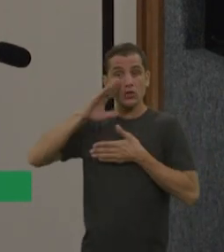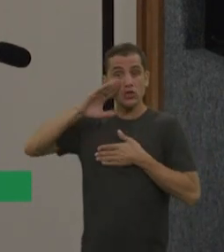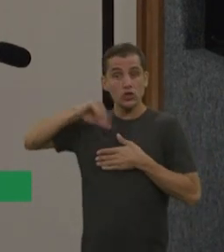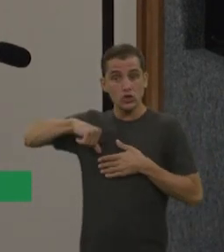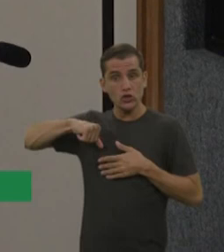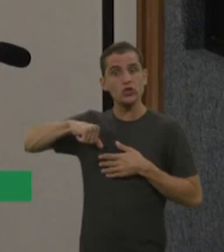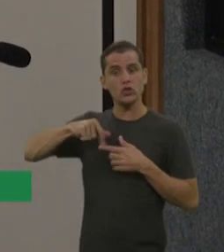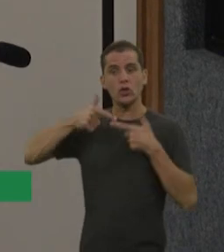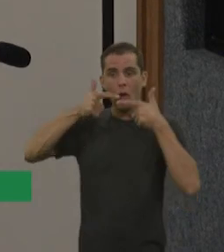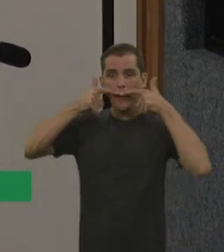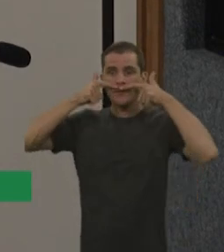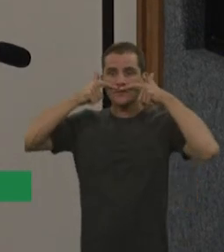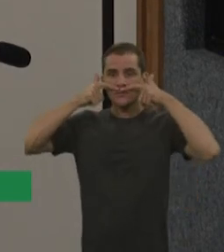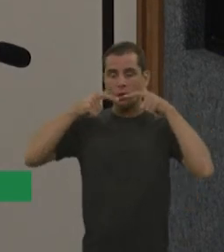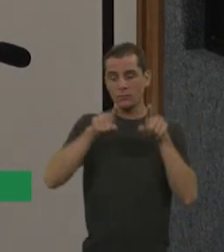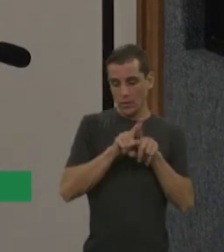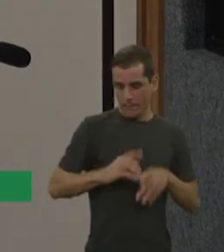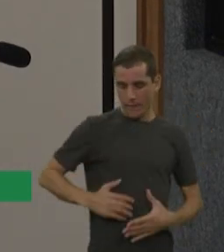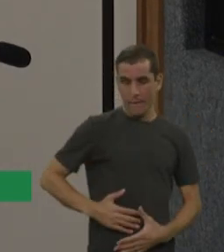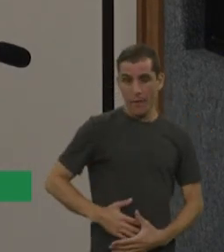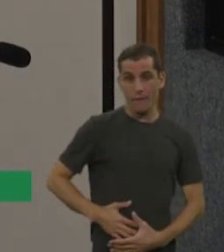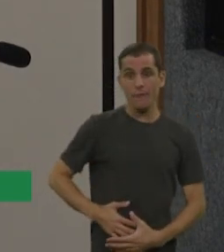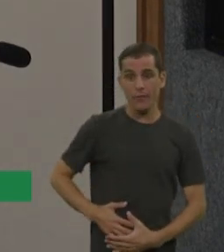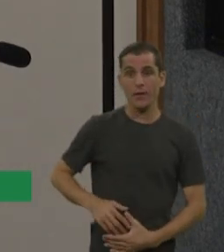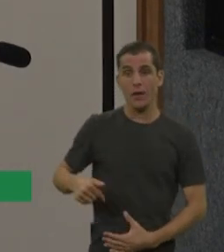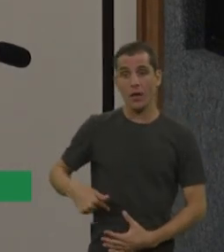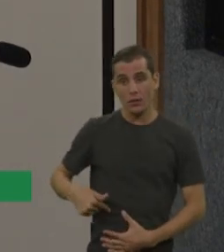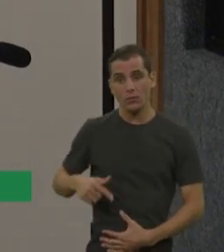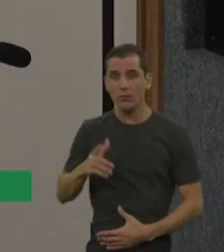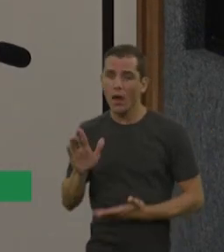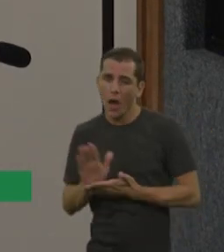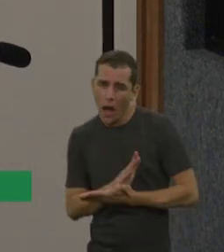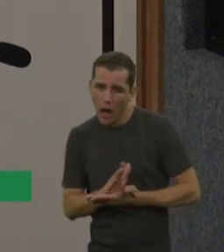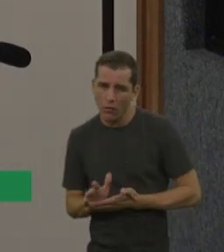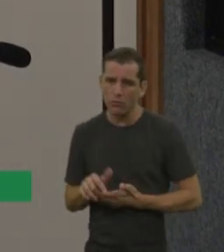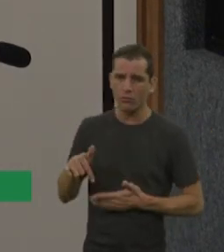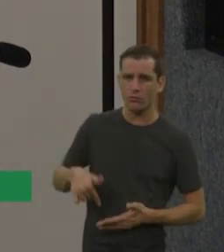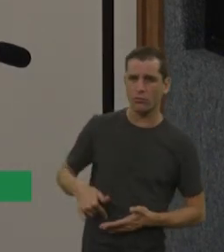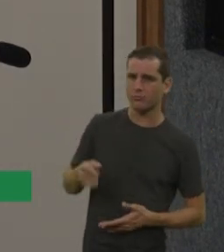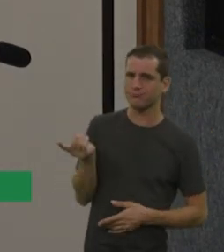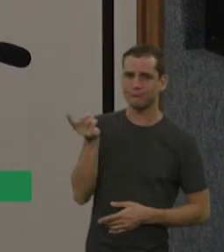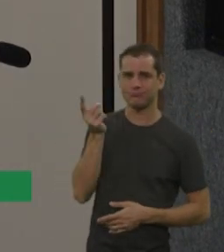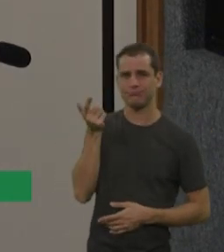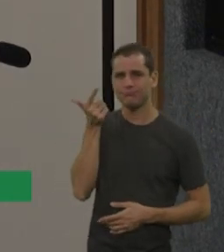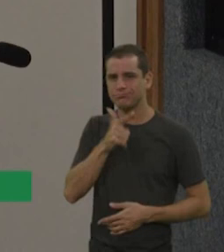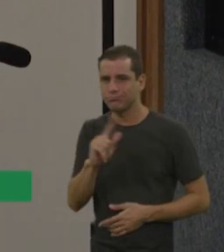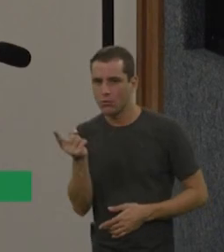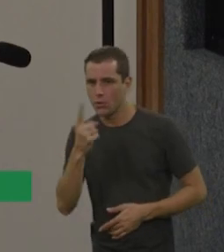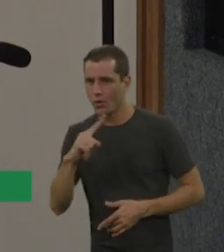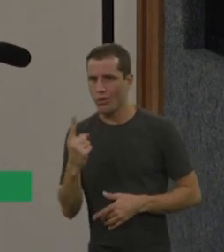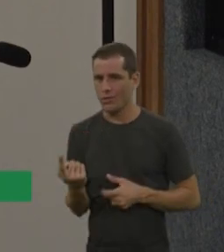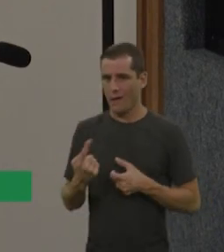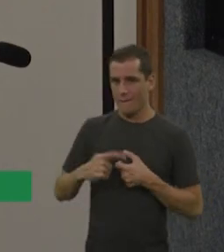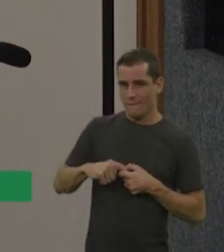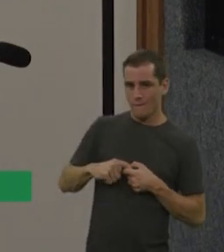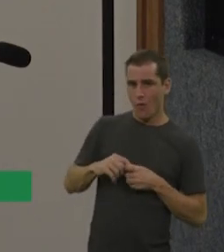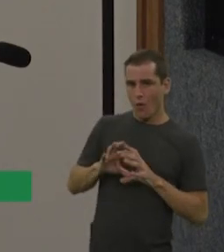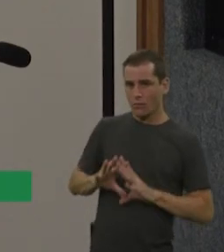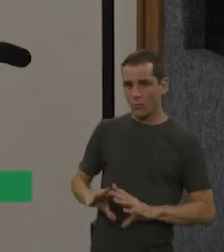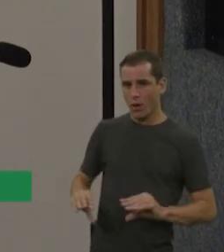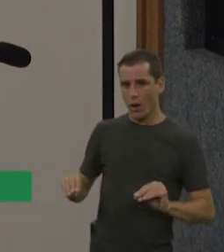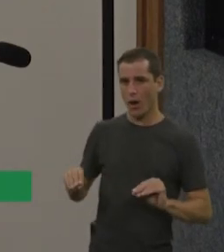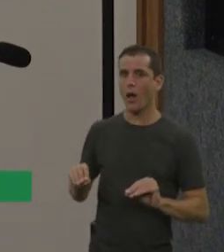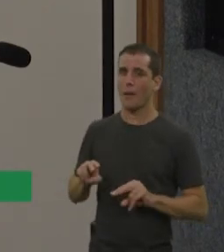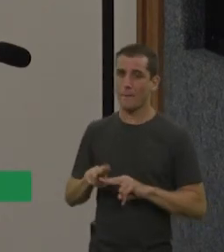fígado, claro que algumas lesões fibróticas hepáticas não conseguem reverter, né, porque já são crônicas,